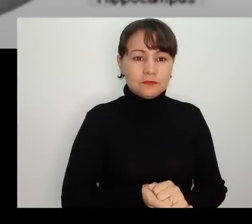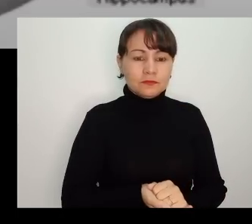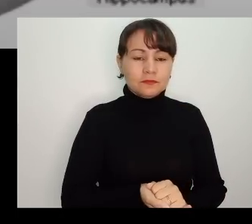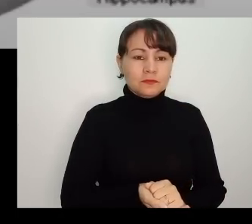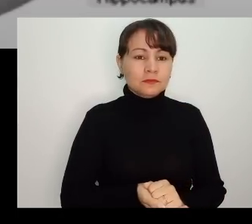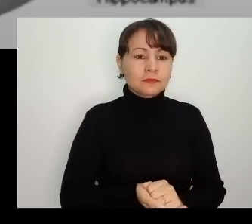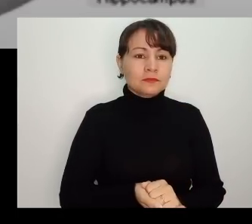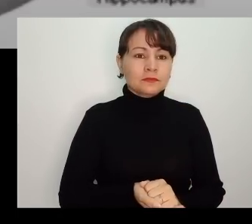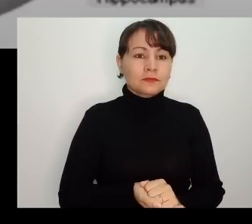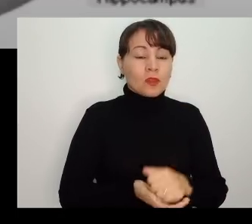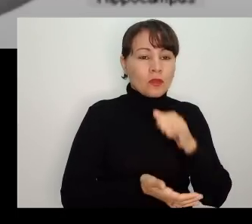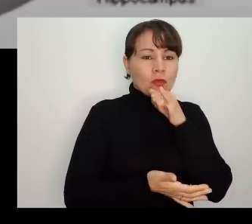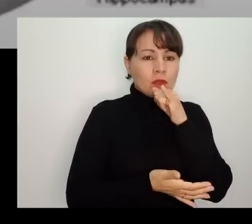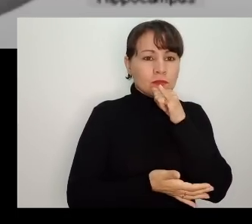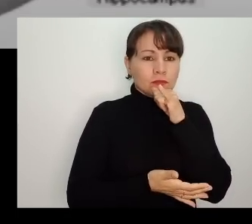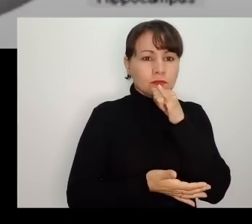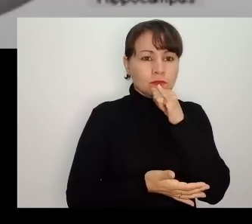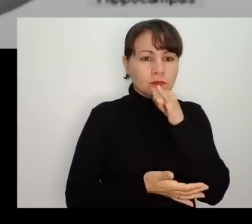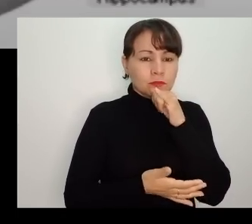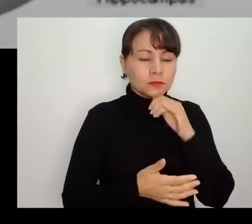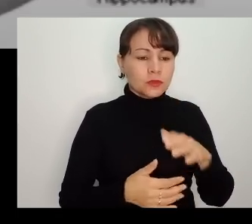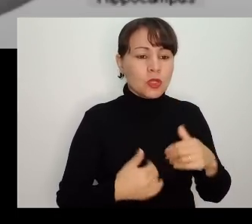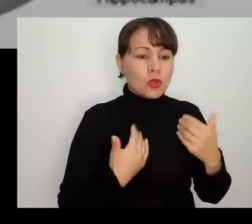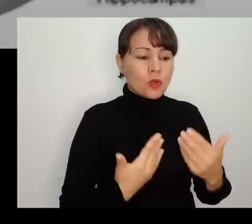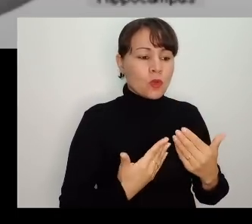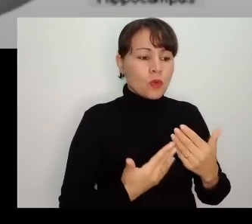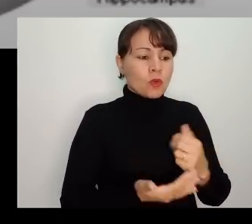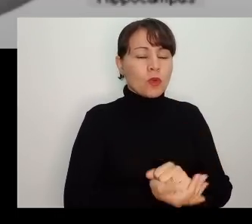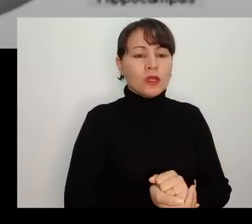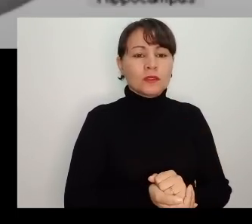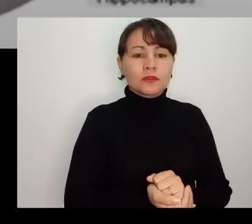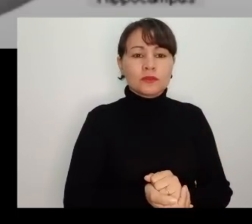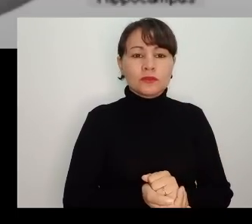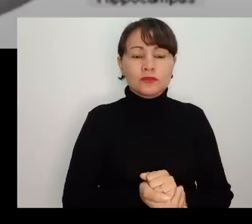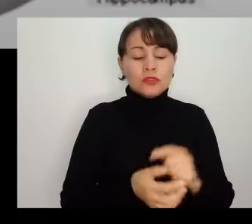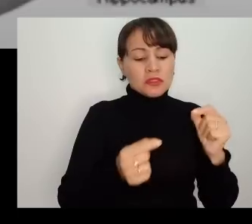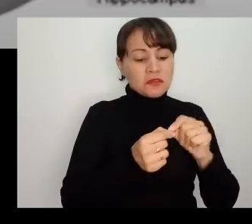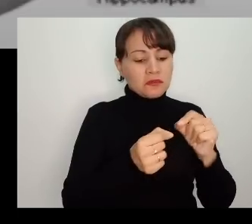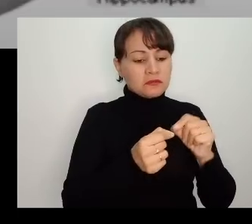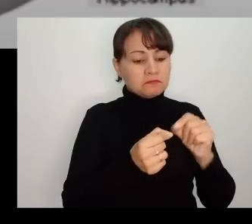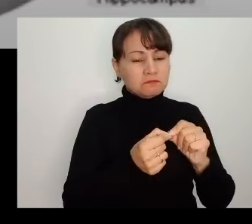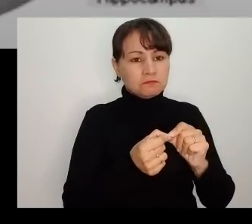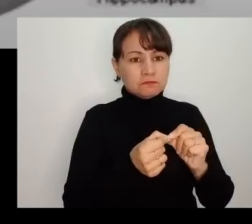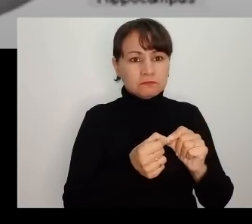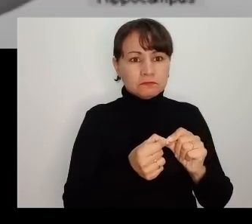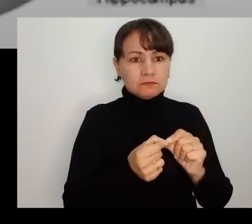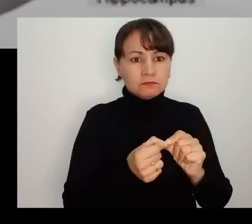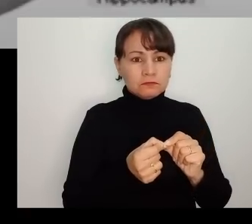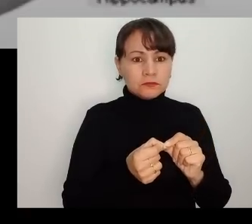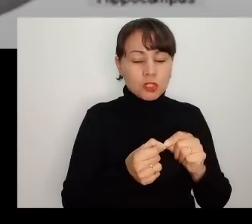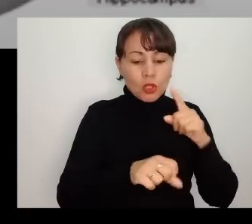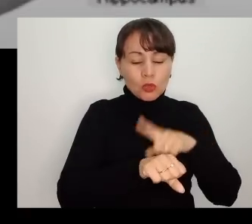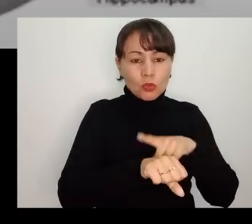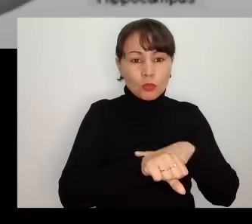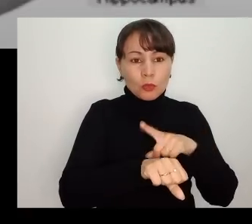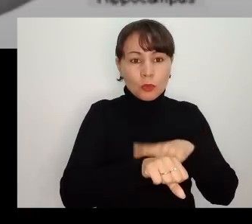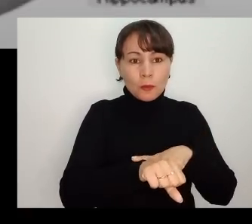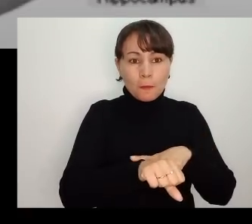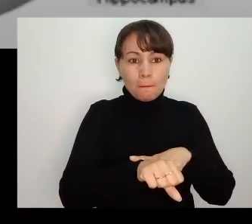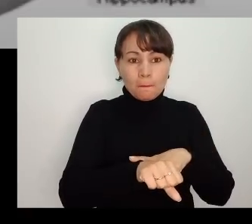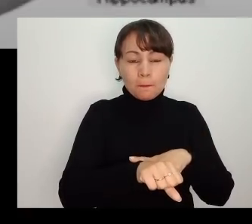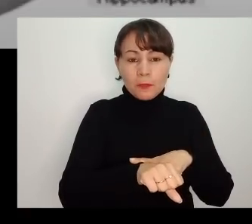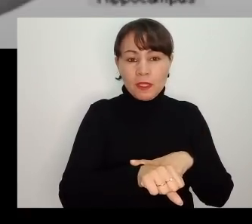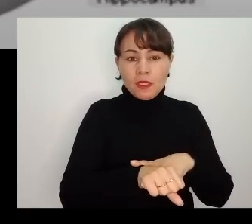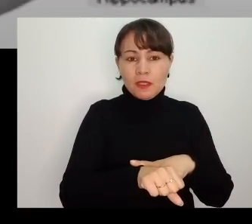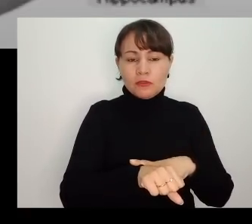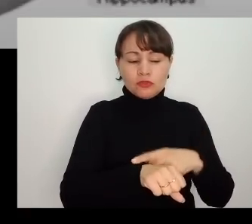Então, por exemplo, todo mundo deve lembrar o que estava fazendo no